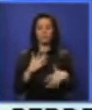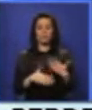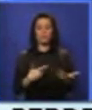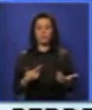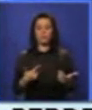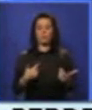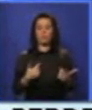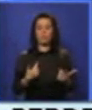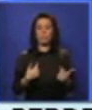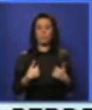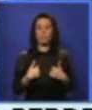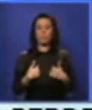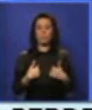Depois